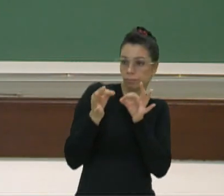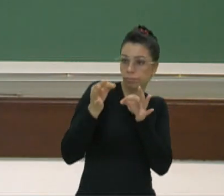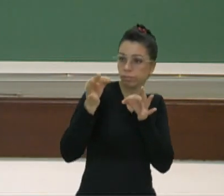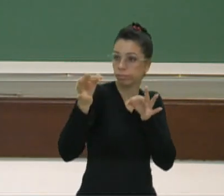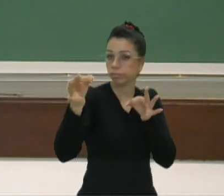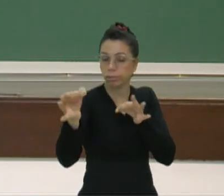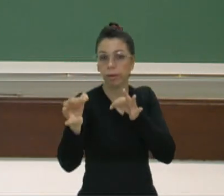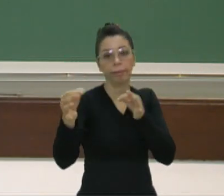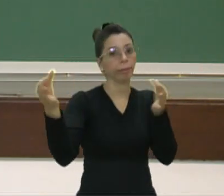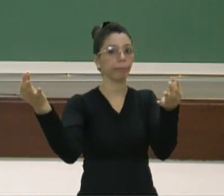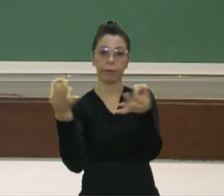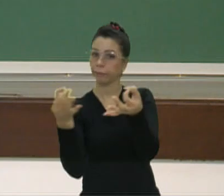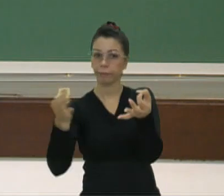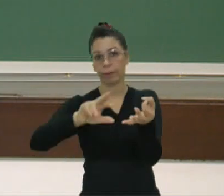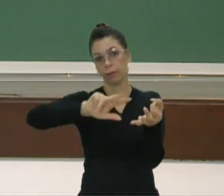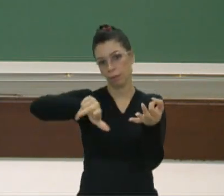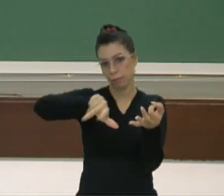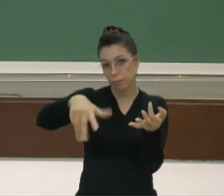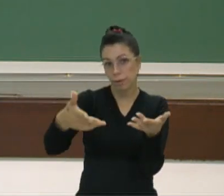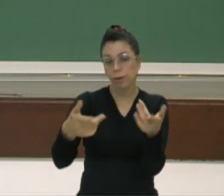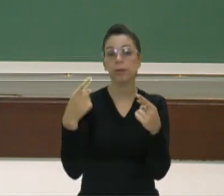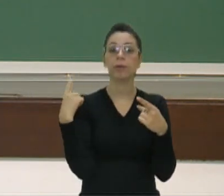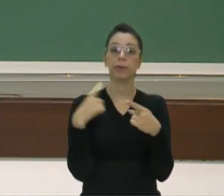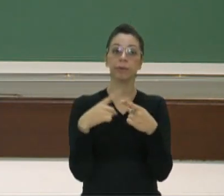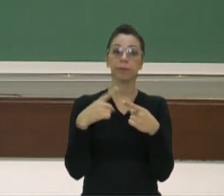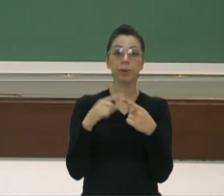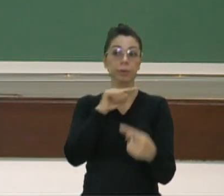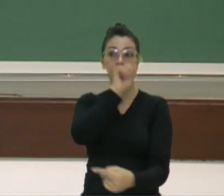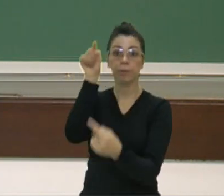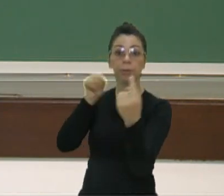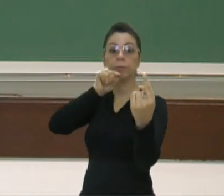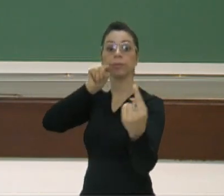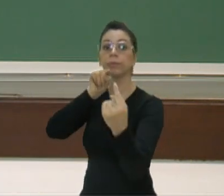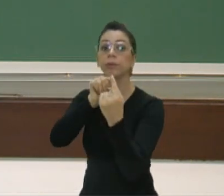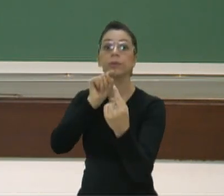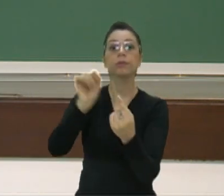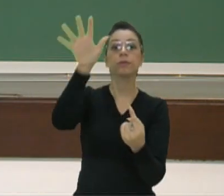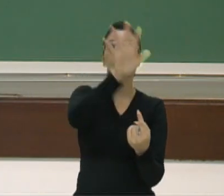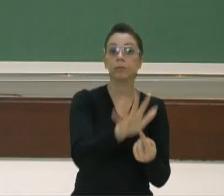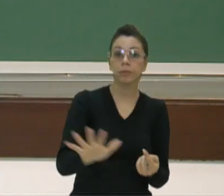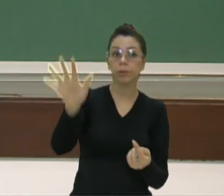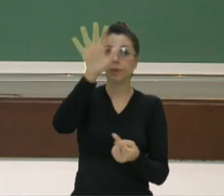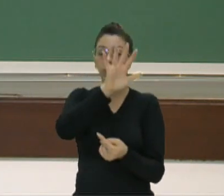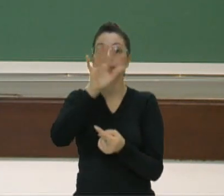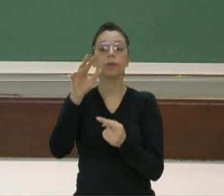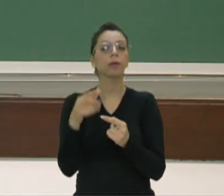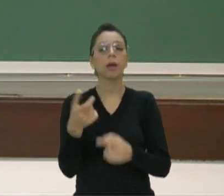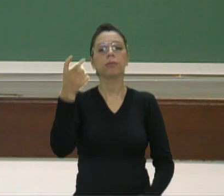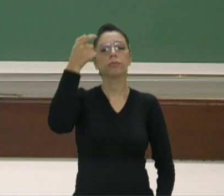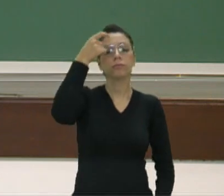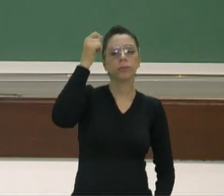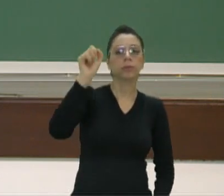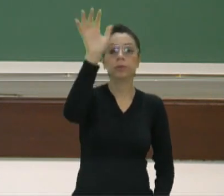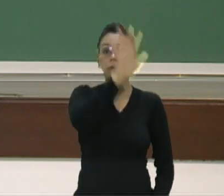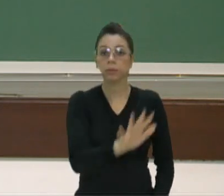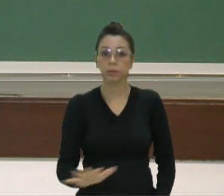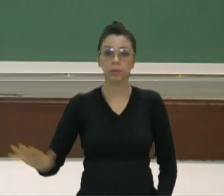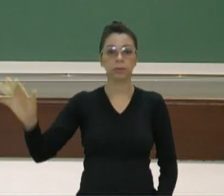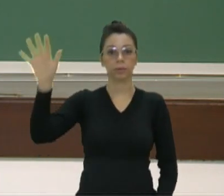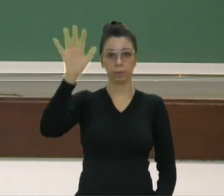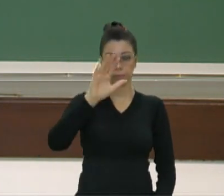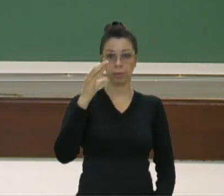não estão perfeitas. Por quê? Porque o objetivo desse mapa é dar a noção geral